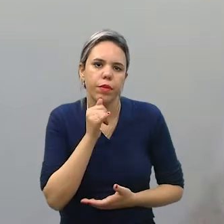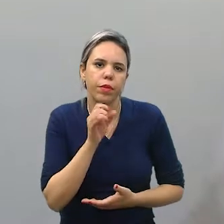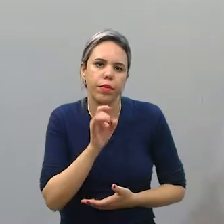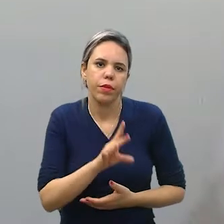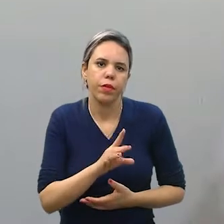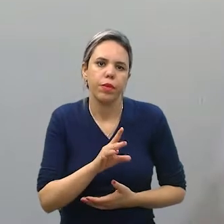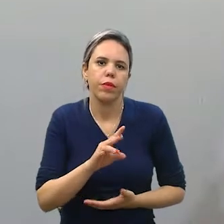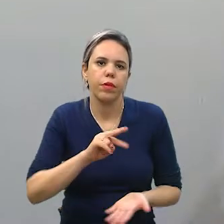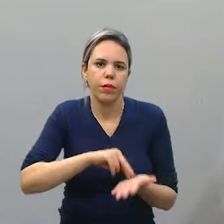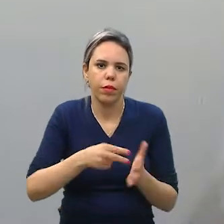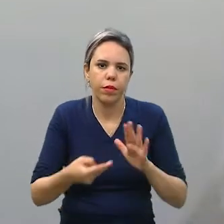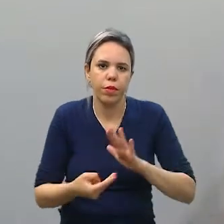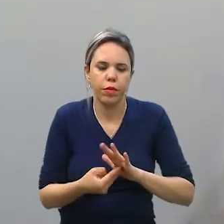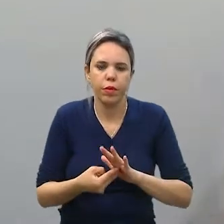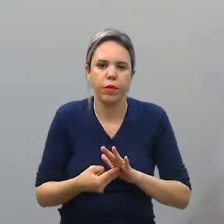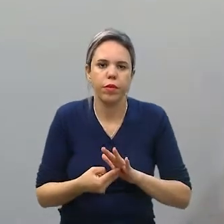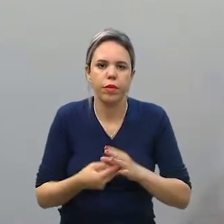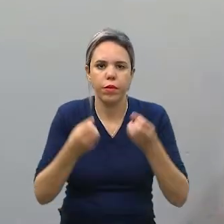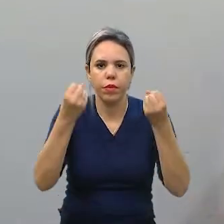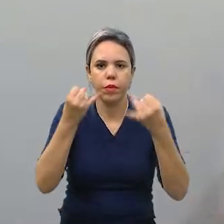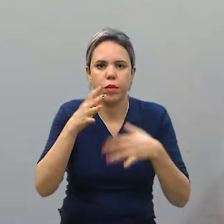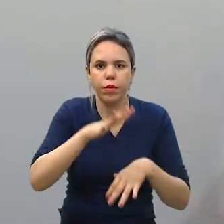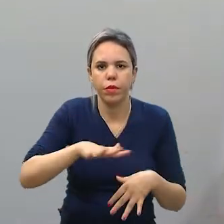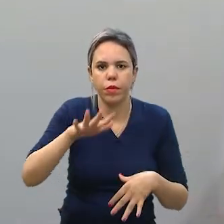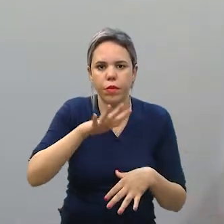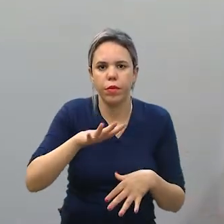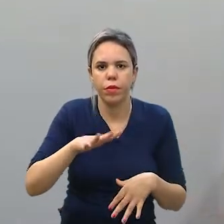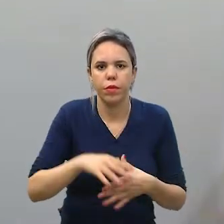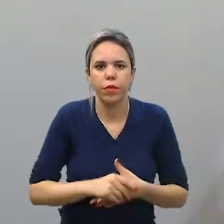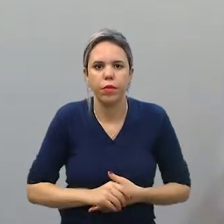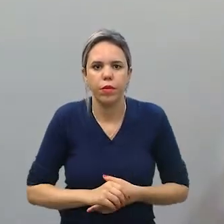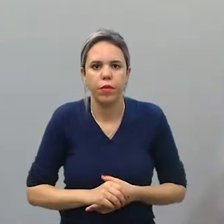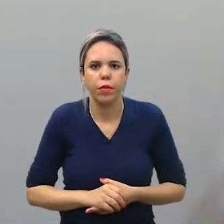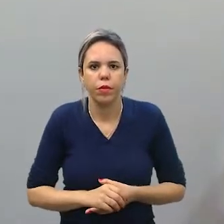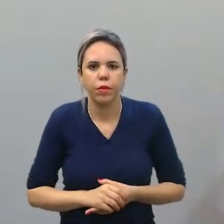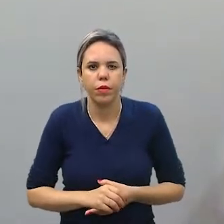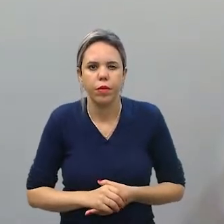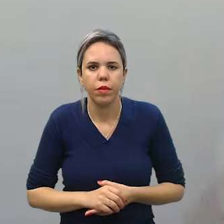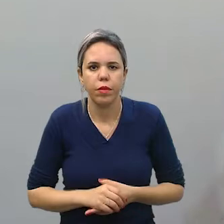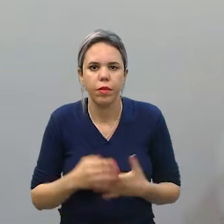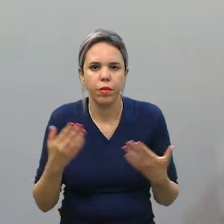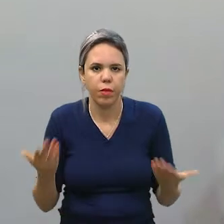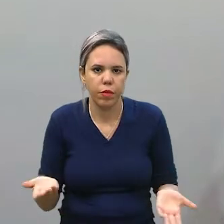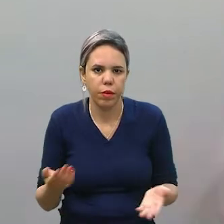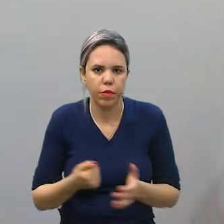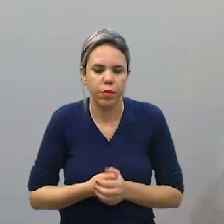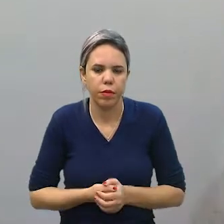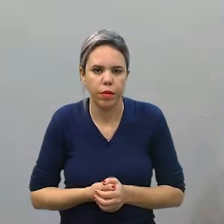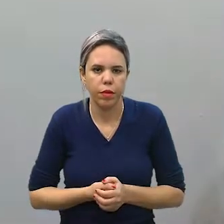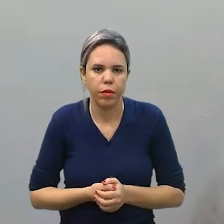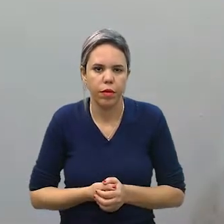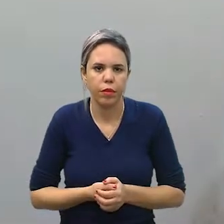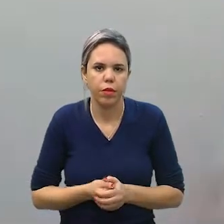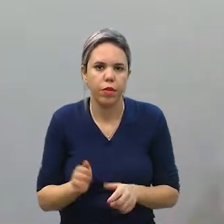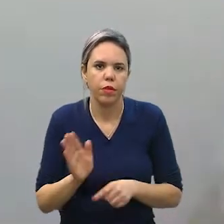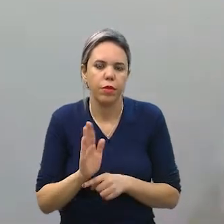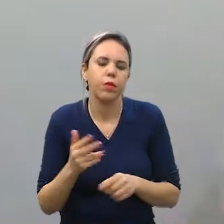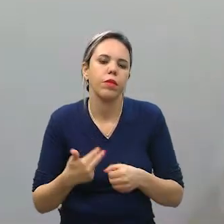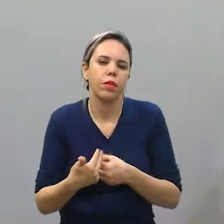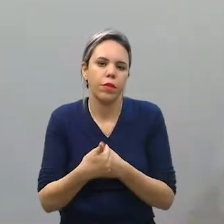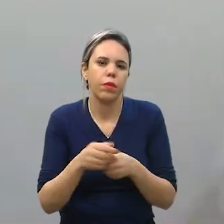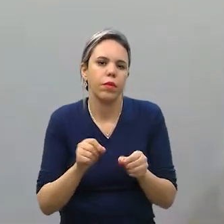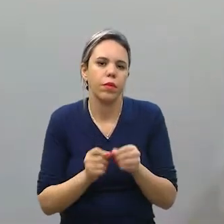só da interpretação, né, mas de uma explicação geral da obra. Então, a editora da Unicamp, por